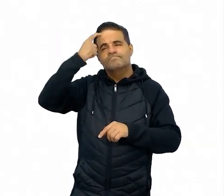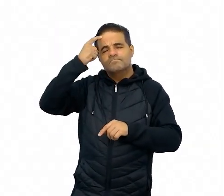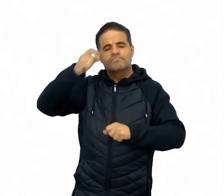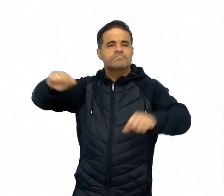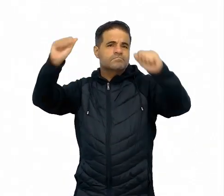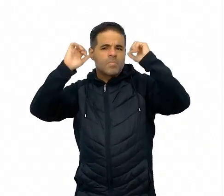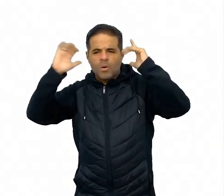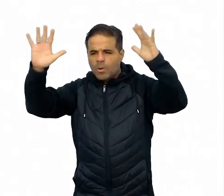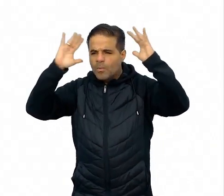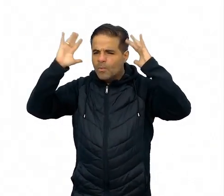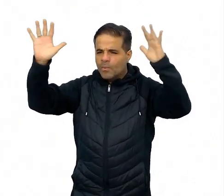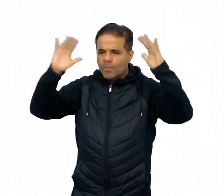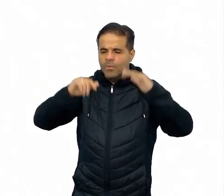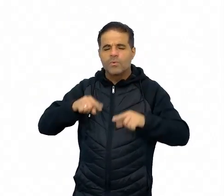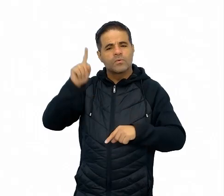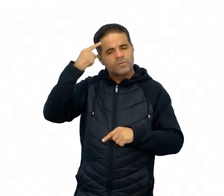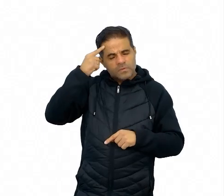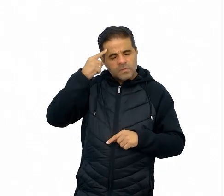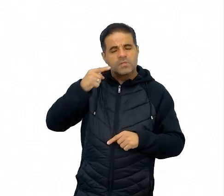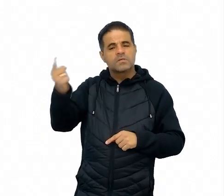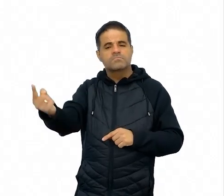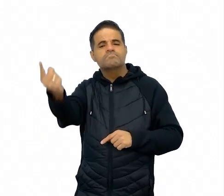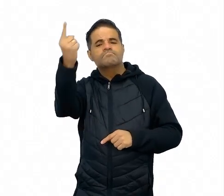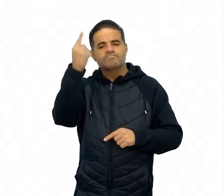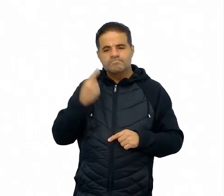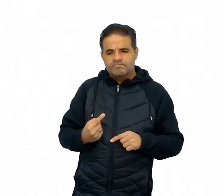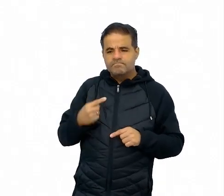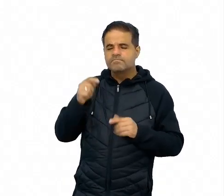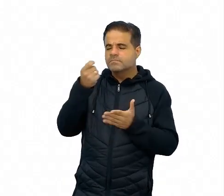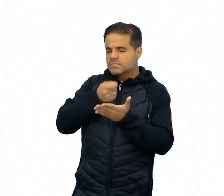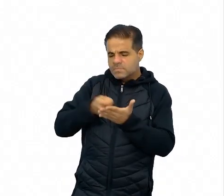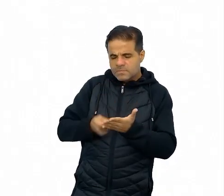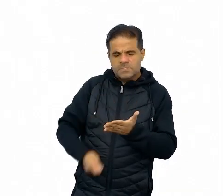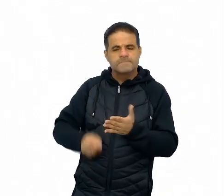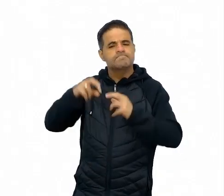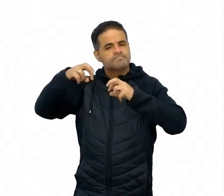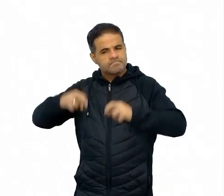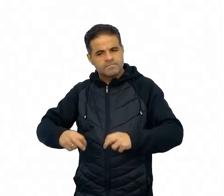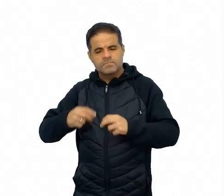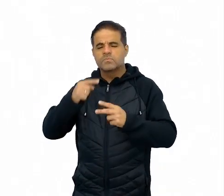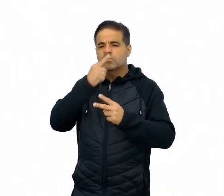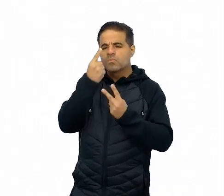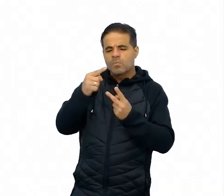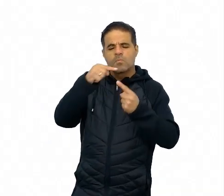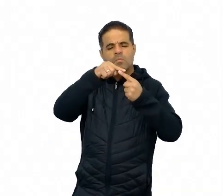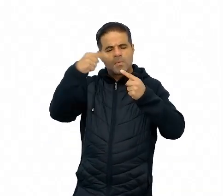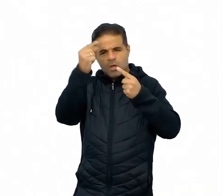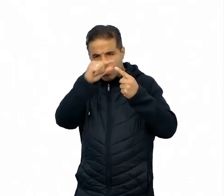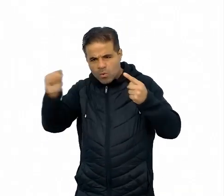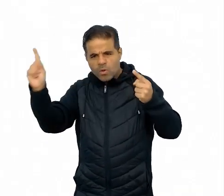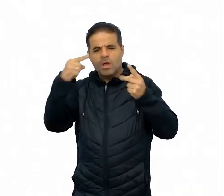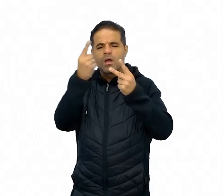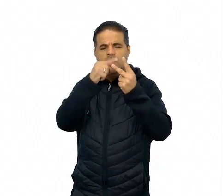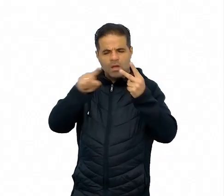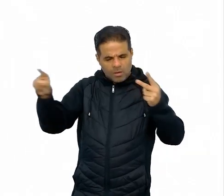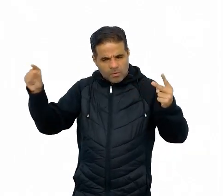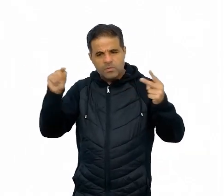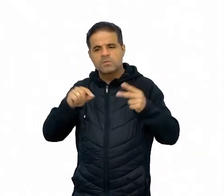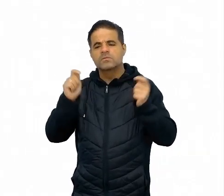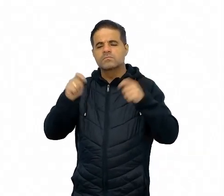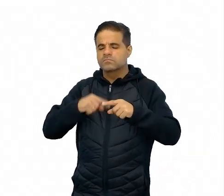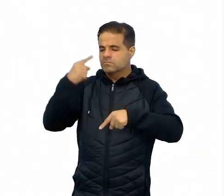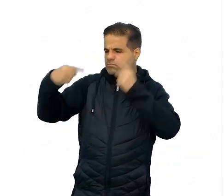E aí, vocês registrem aí, né? Sempre escrevam 1 a 2 linhas, para que depois vocês